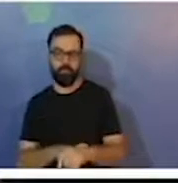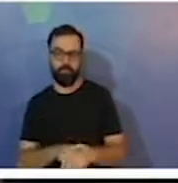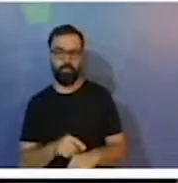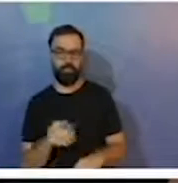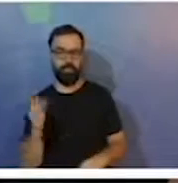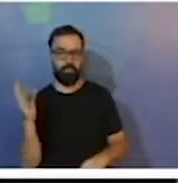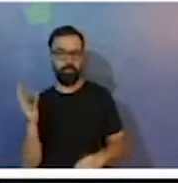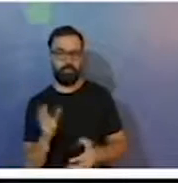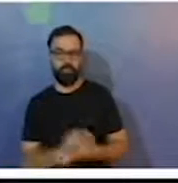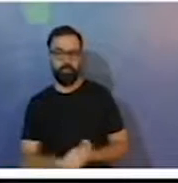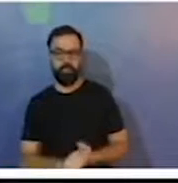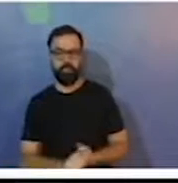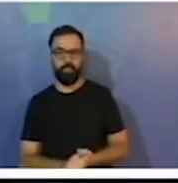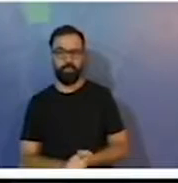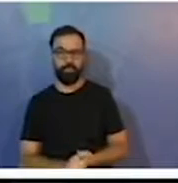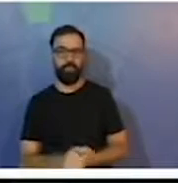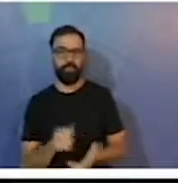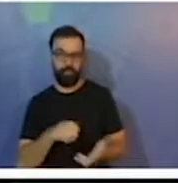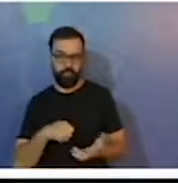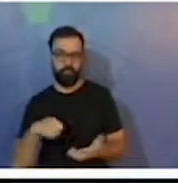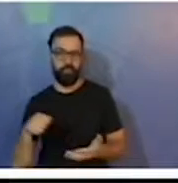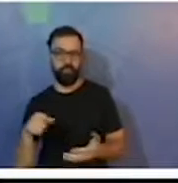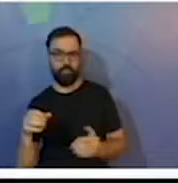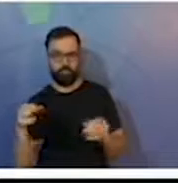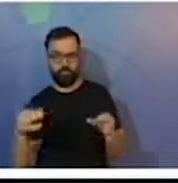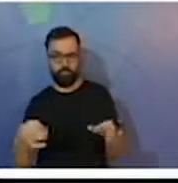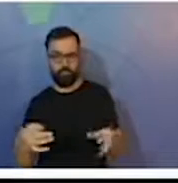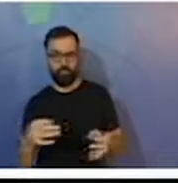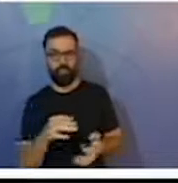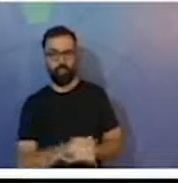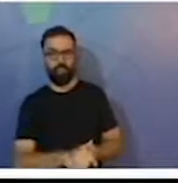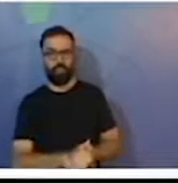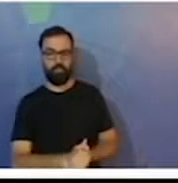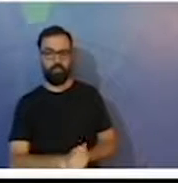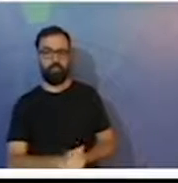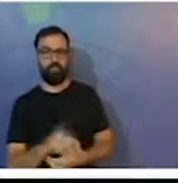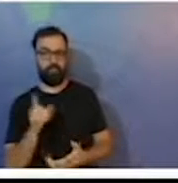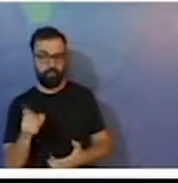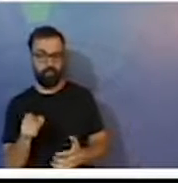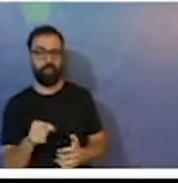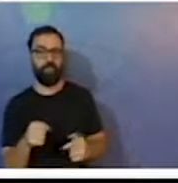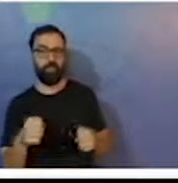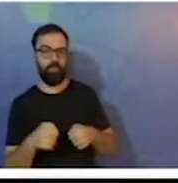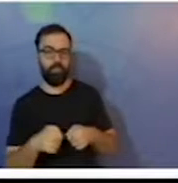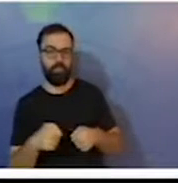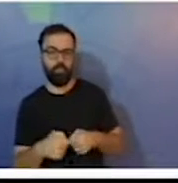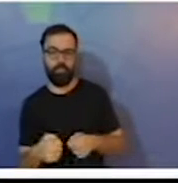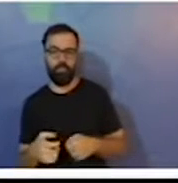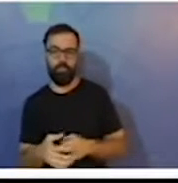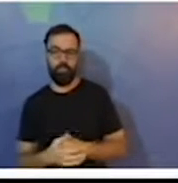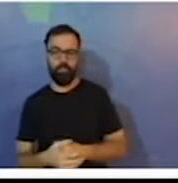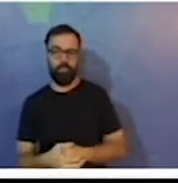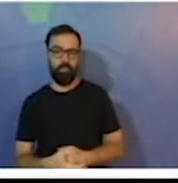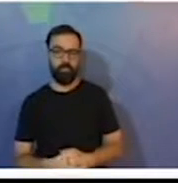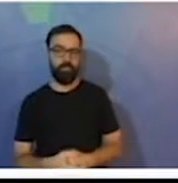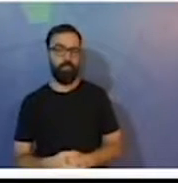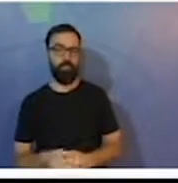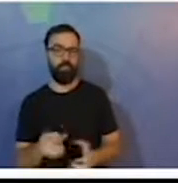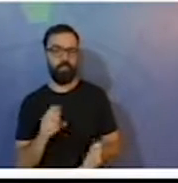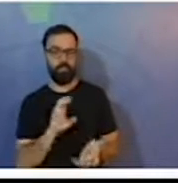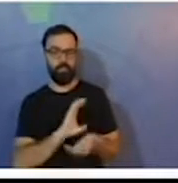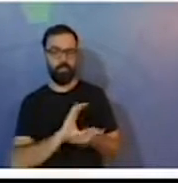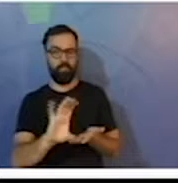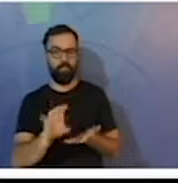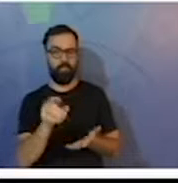ok ortografar a professora aqui ó vai deixar para vocês tá vocês vão fazer e enviar